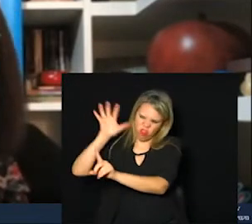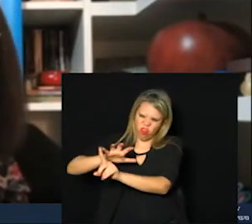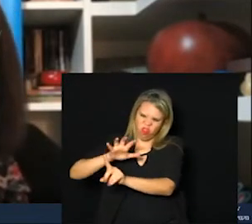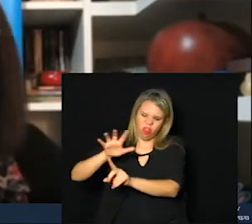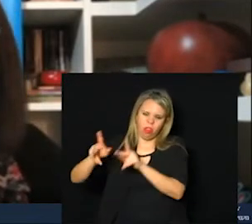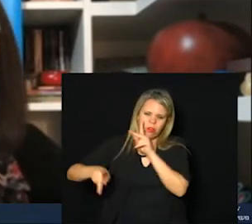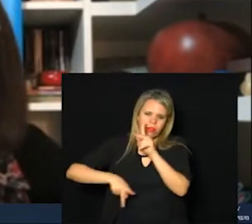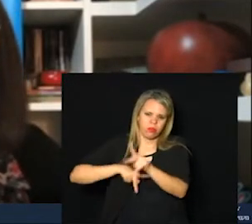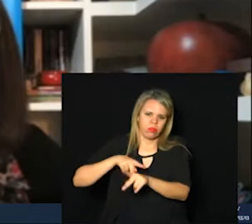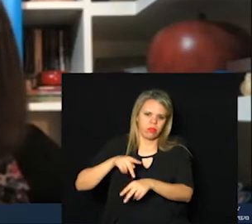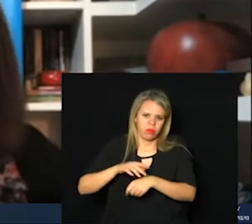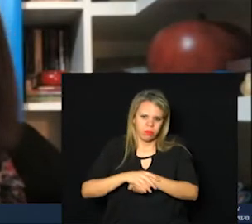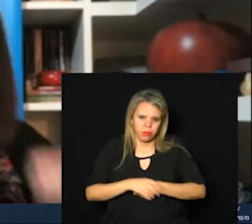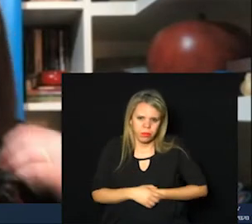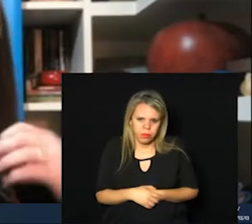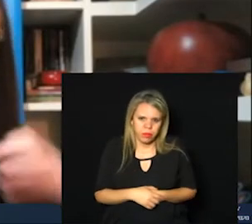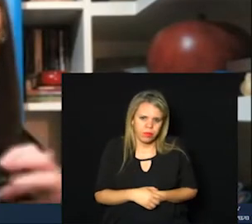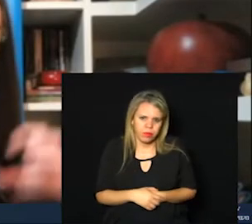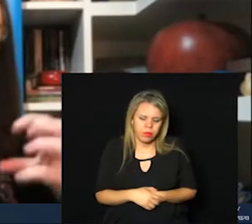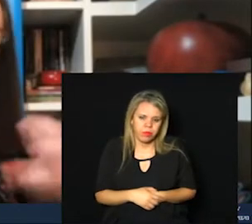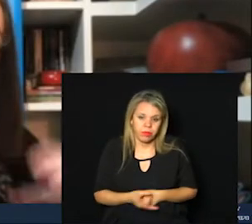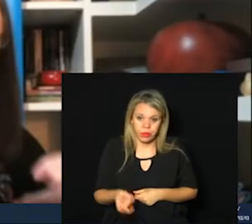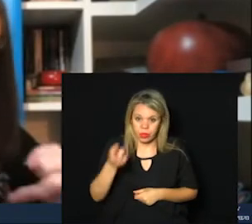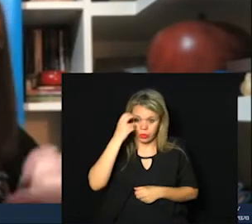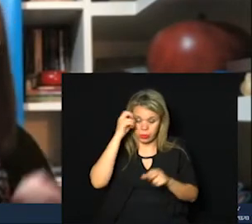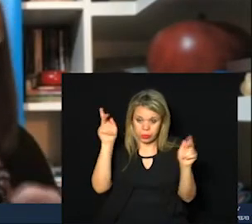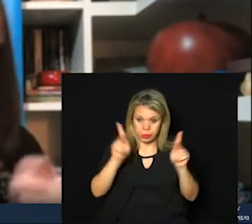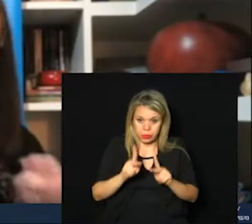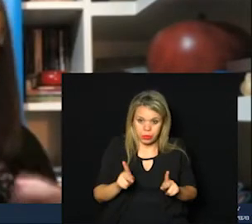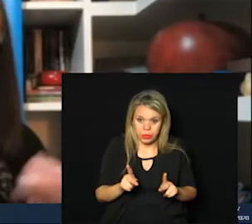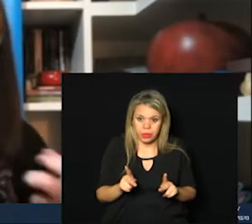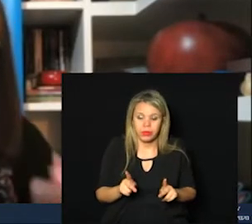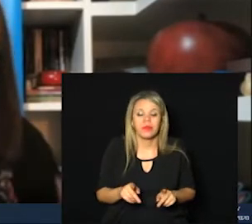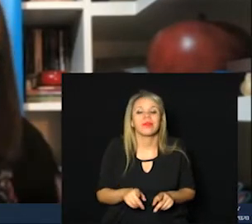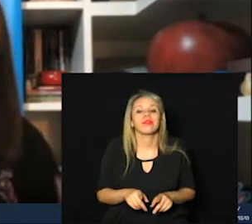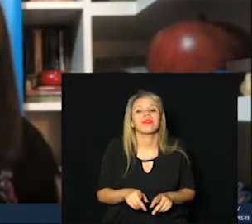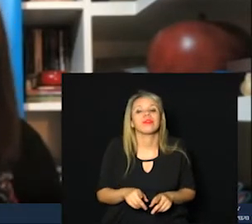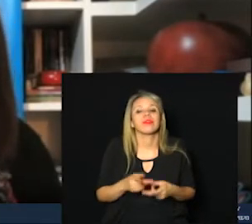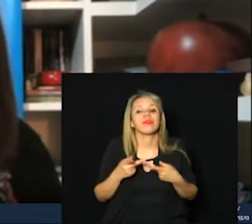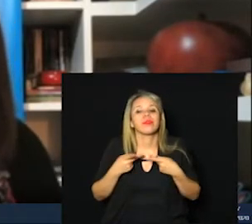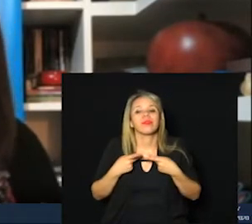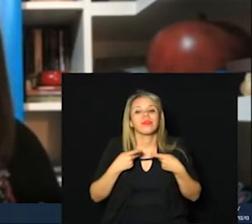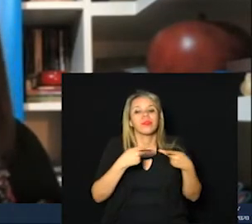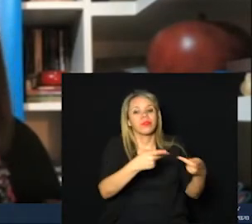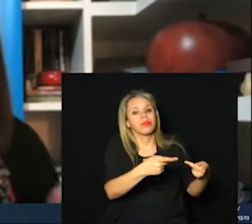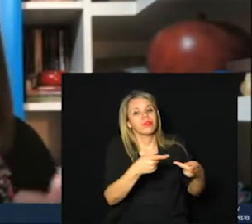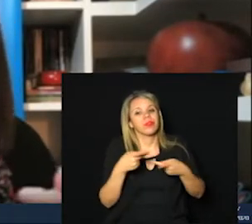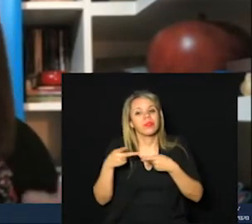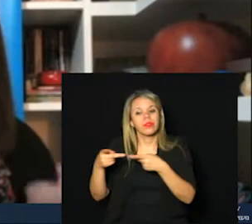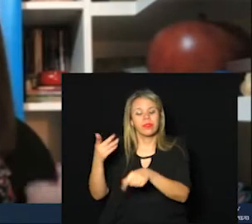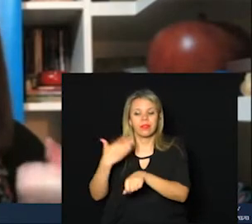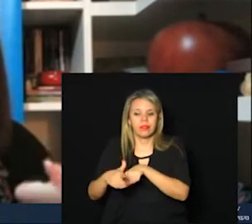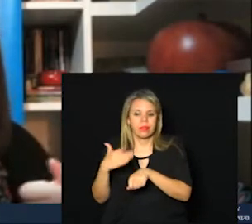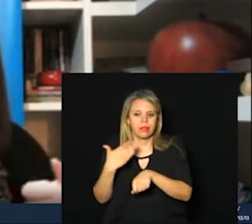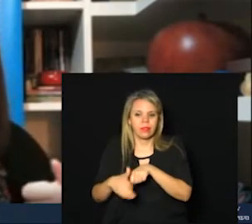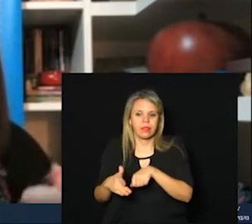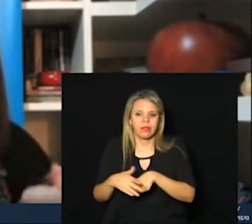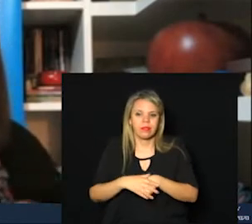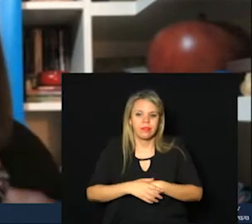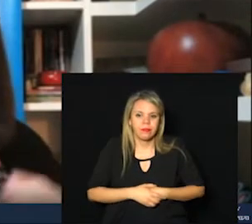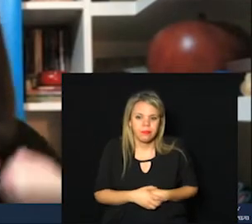pessoas. Então, a cultura de paz, ela também nos convida a exercitar